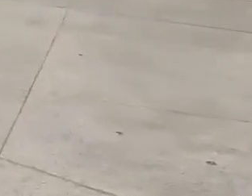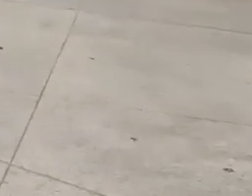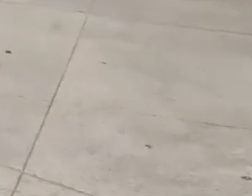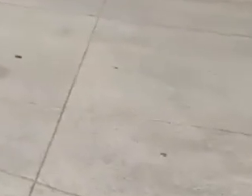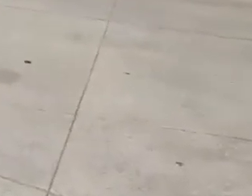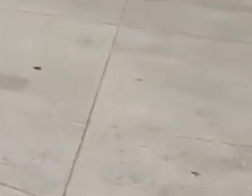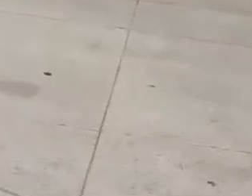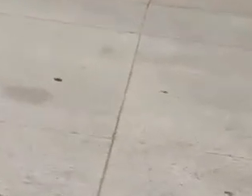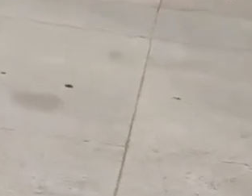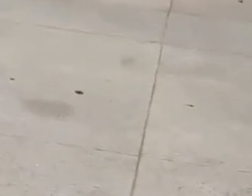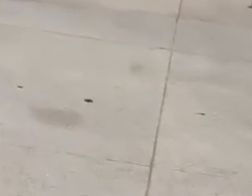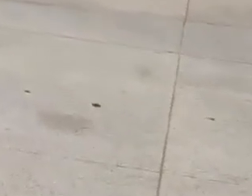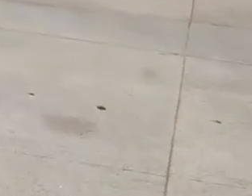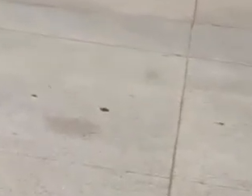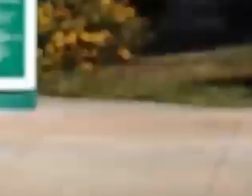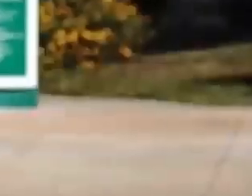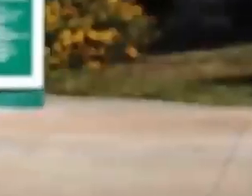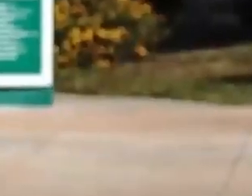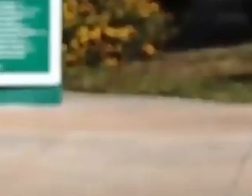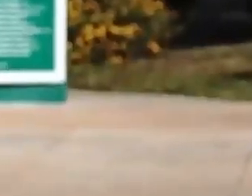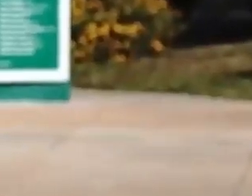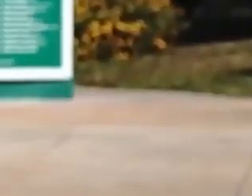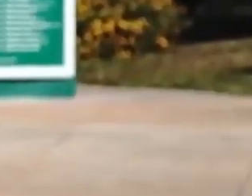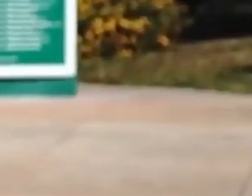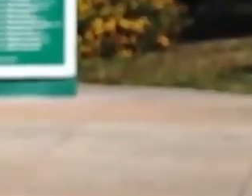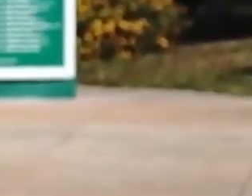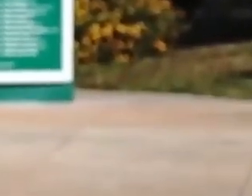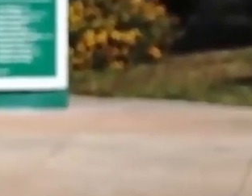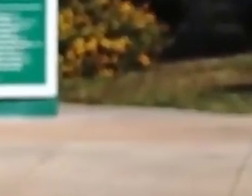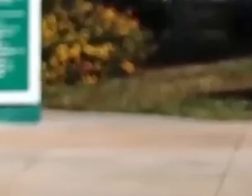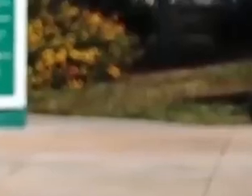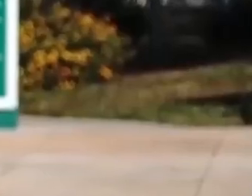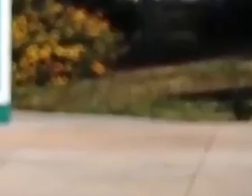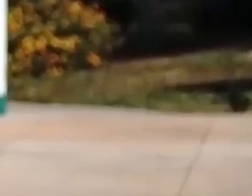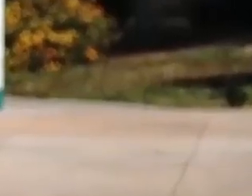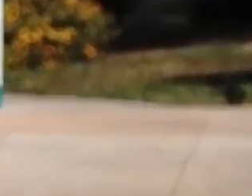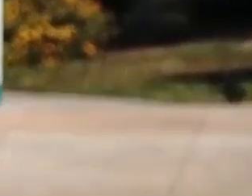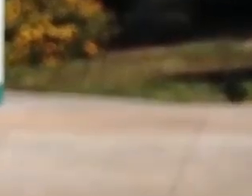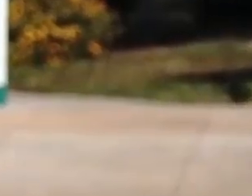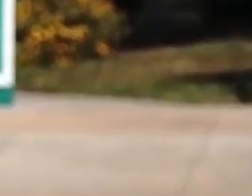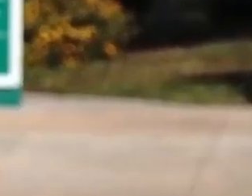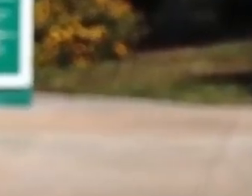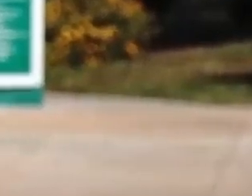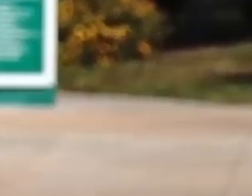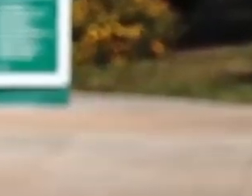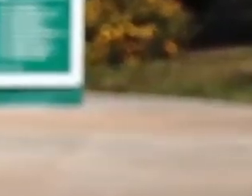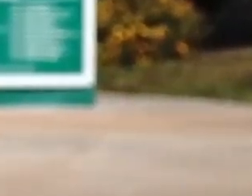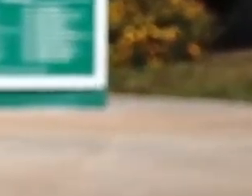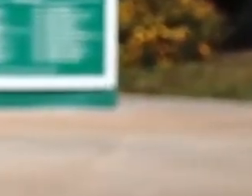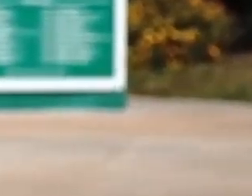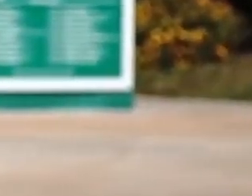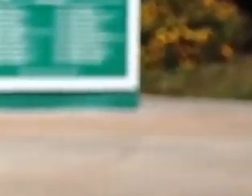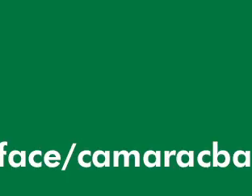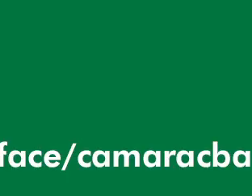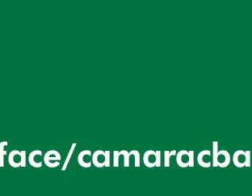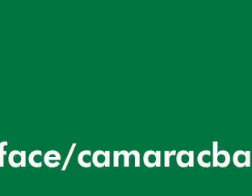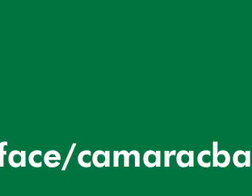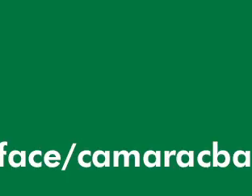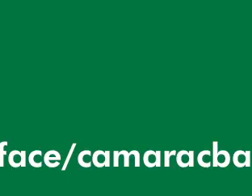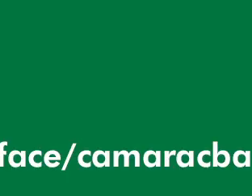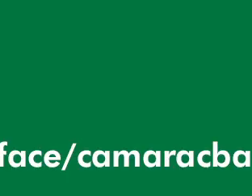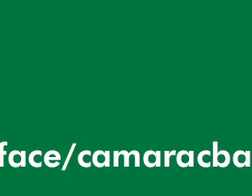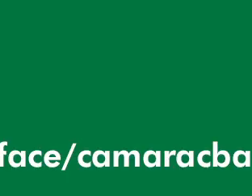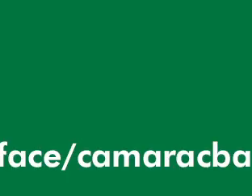Você sabia que uma das obrigações da Câmara Municipal é averiguar se houve algum processo de irregularidade em algum momento? Pois é.